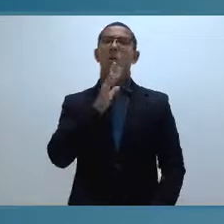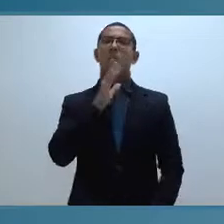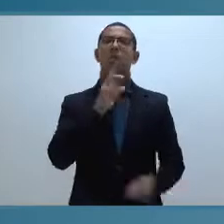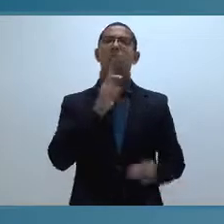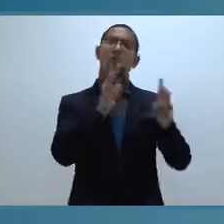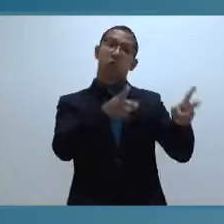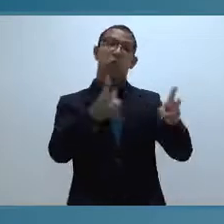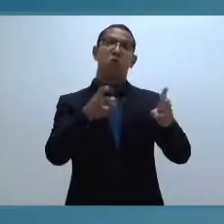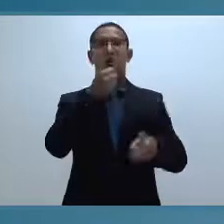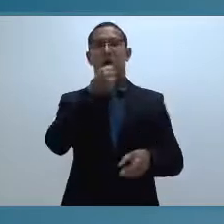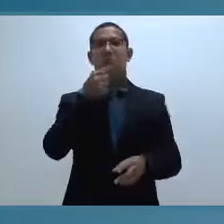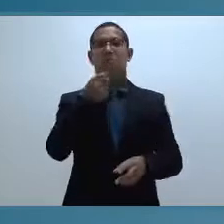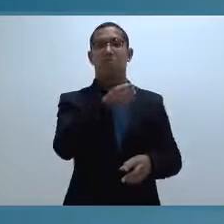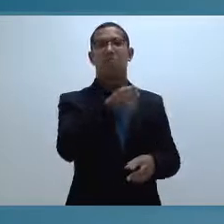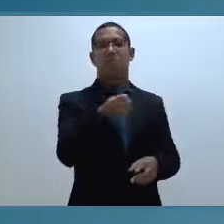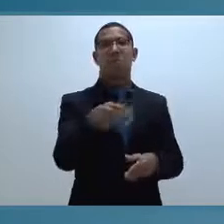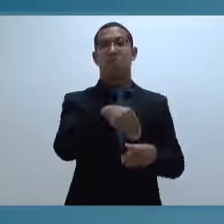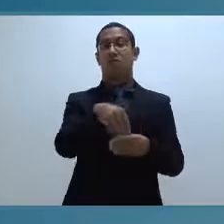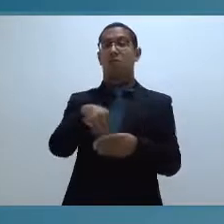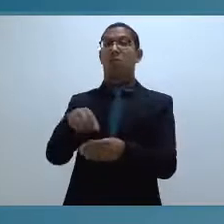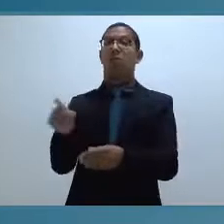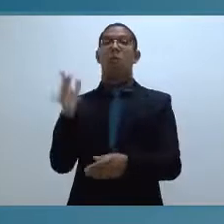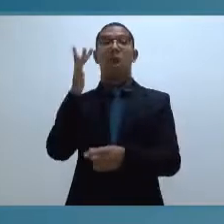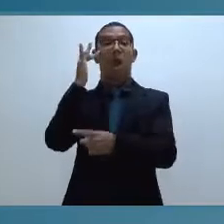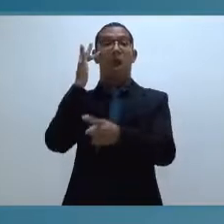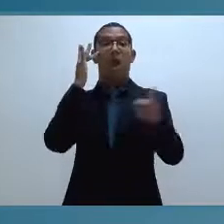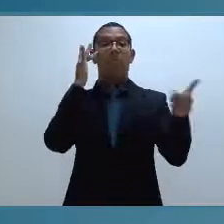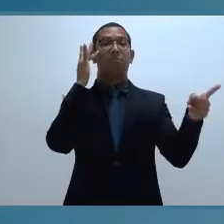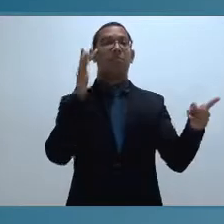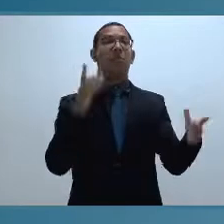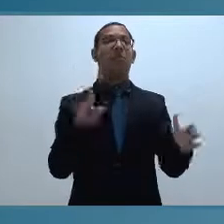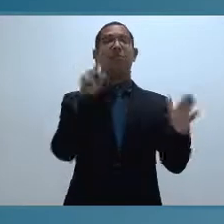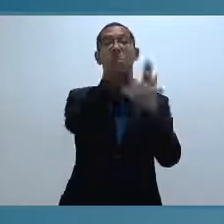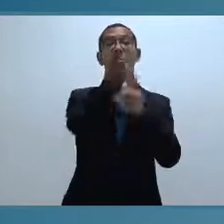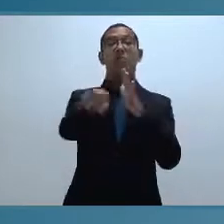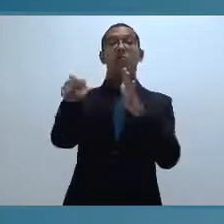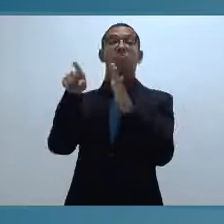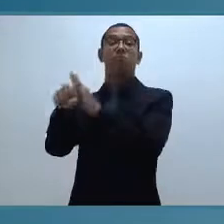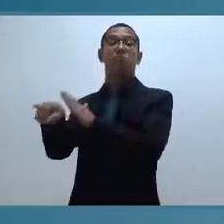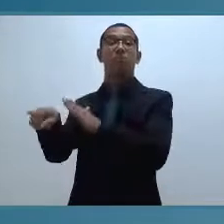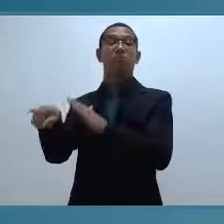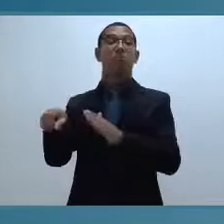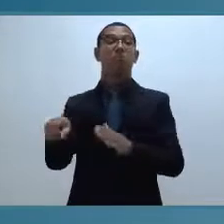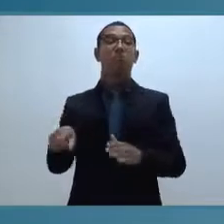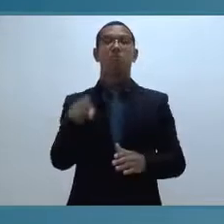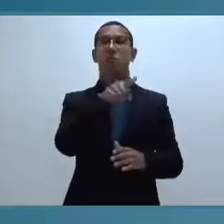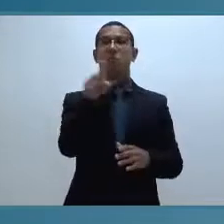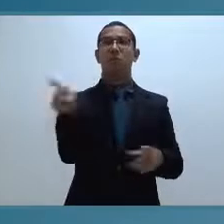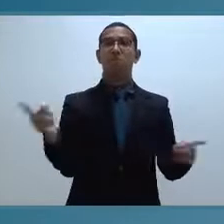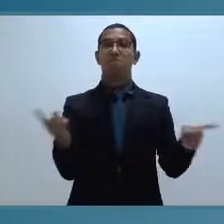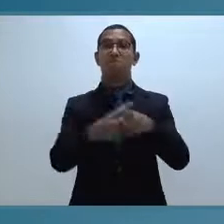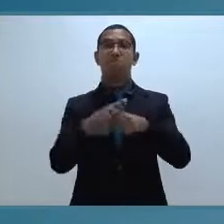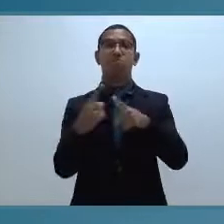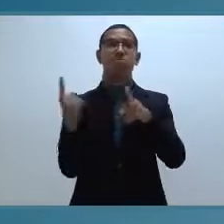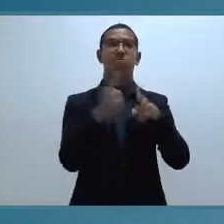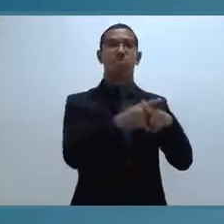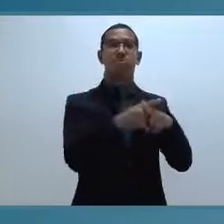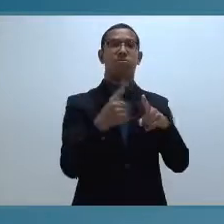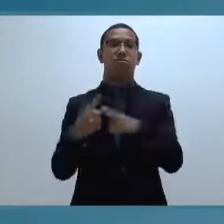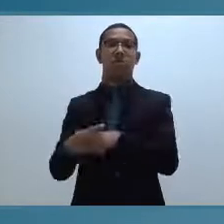em discussão. Pergunto se há alguma divergência